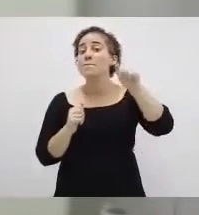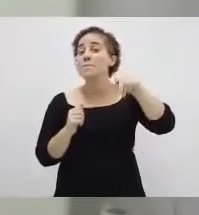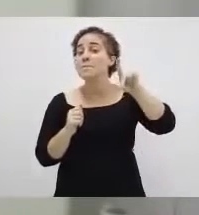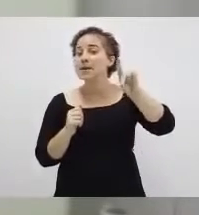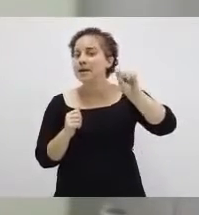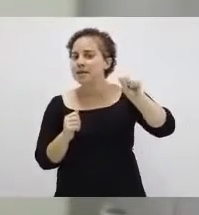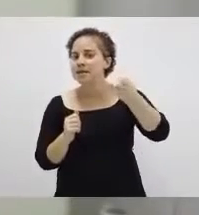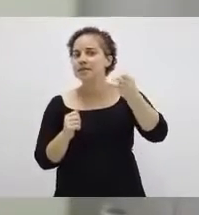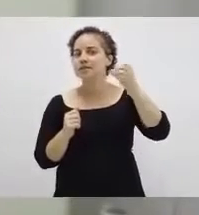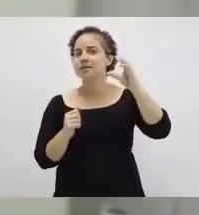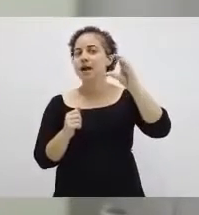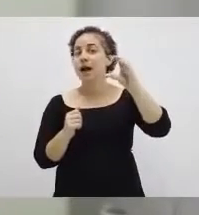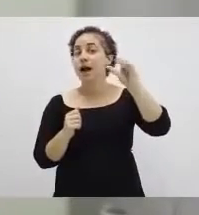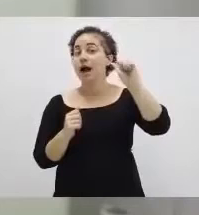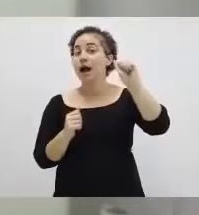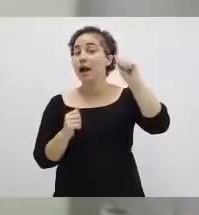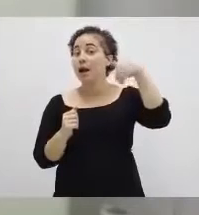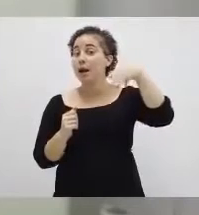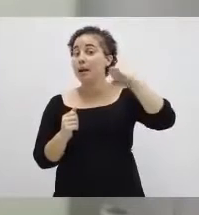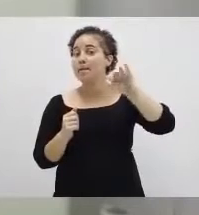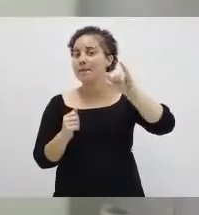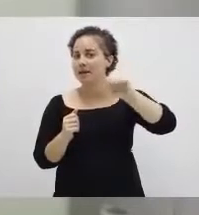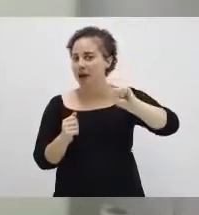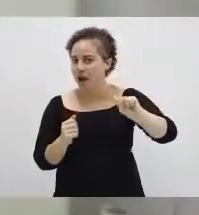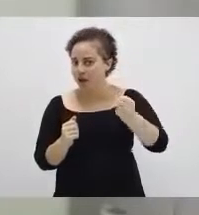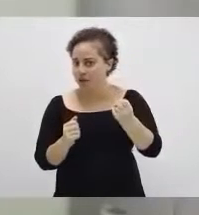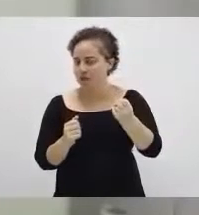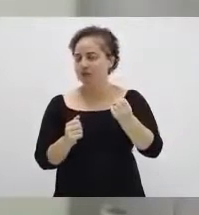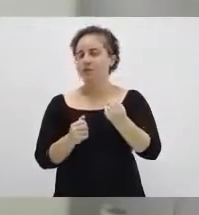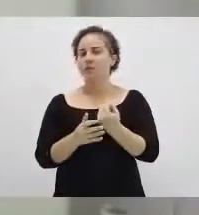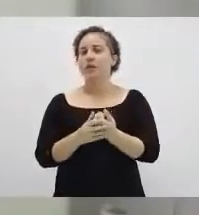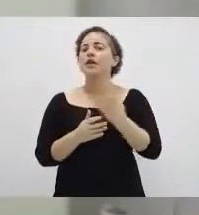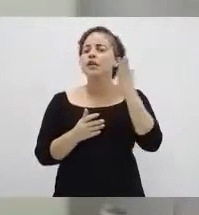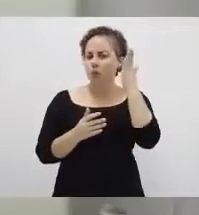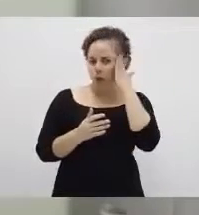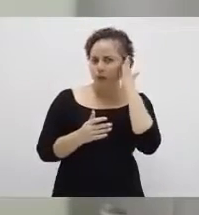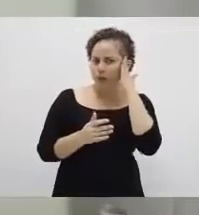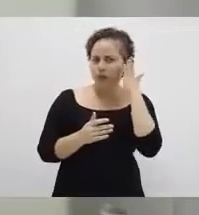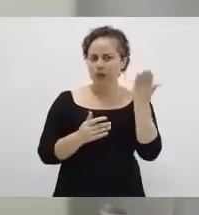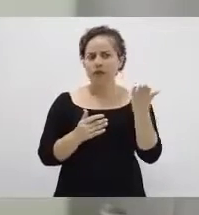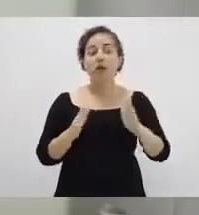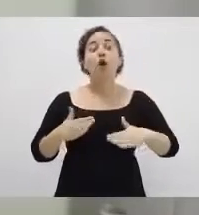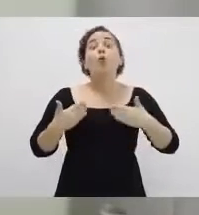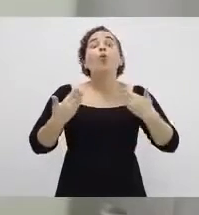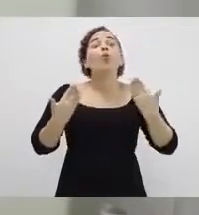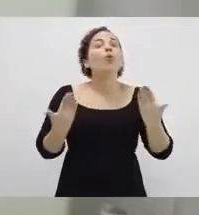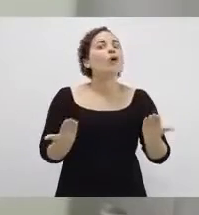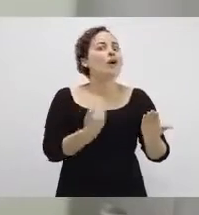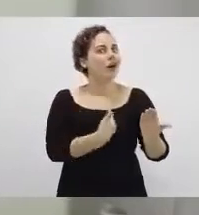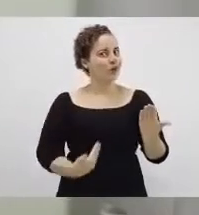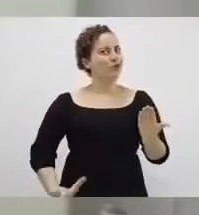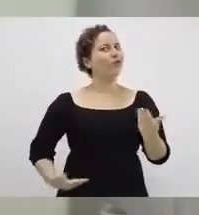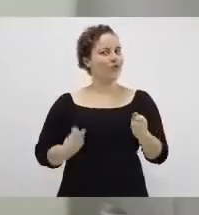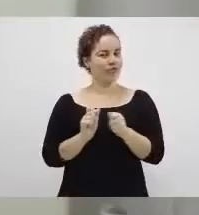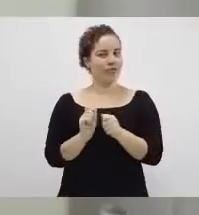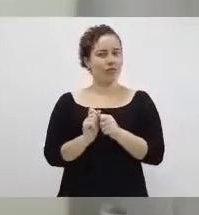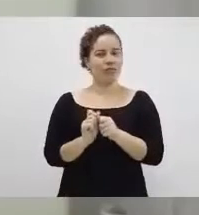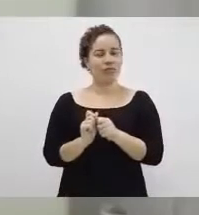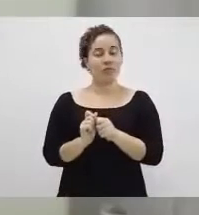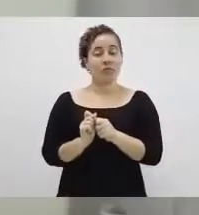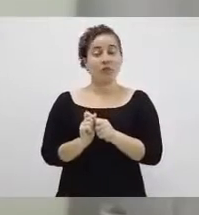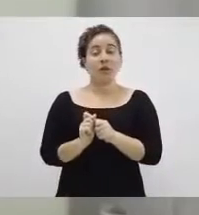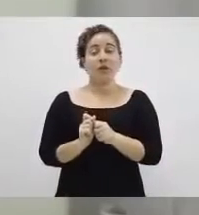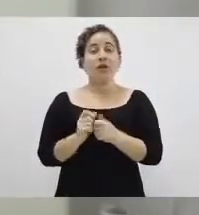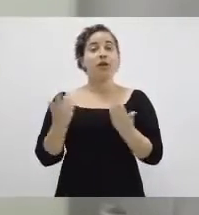fazer a intervenção e eu sei quando o governo vai fazer a intervenção. Por exemplo, o